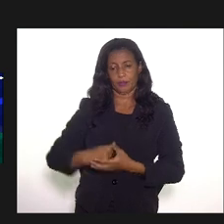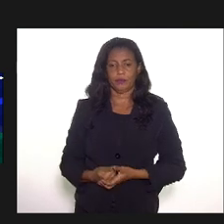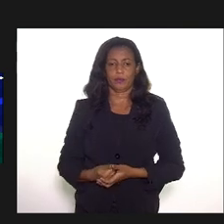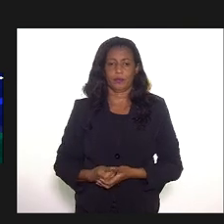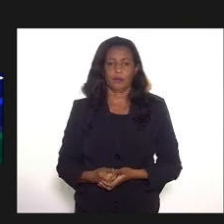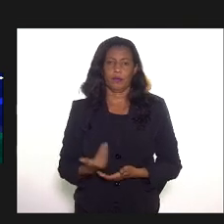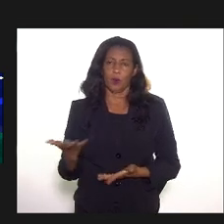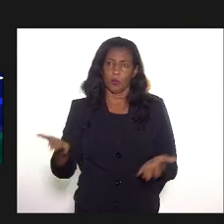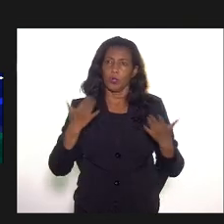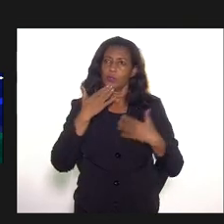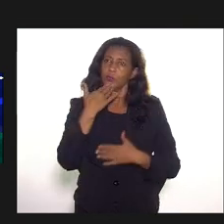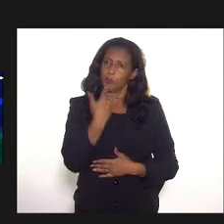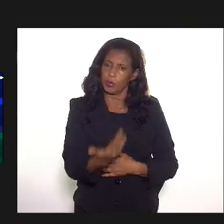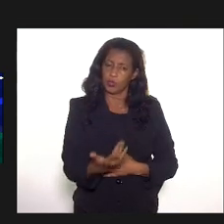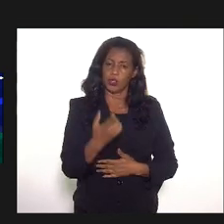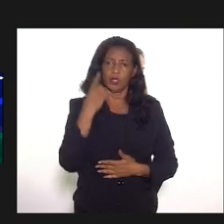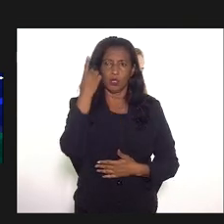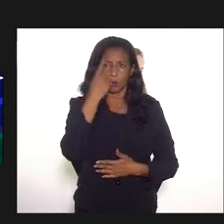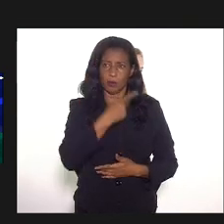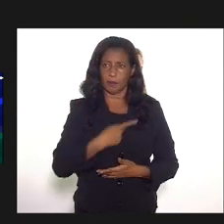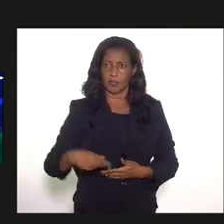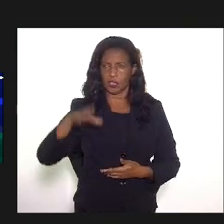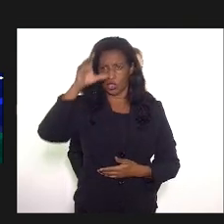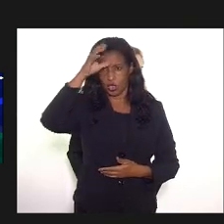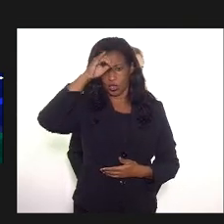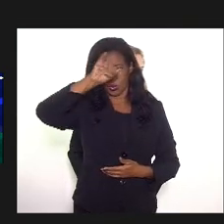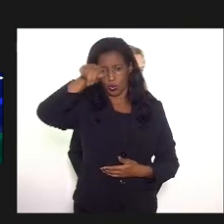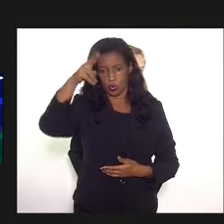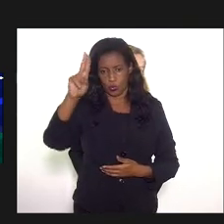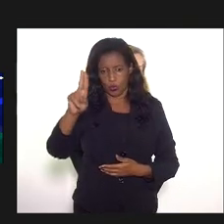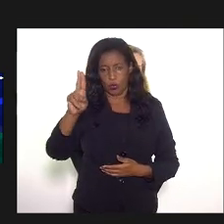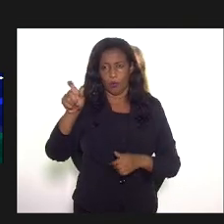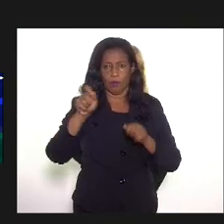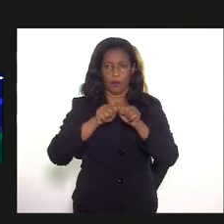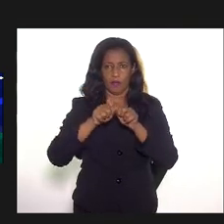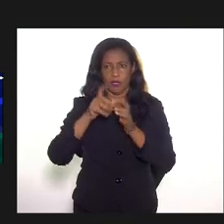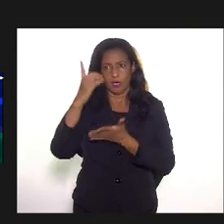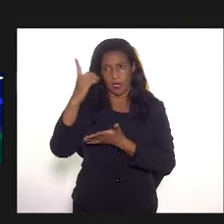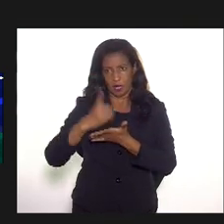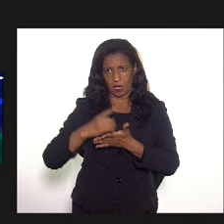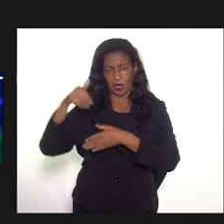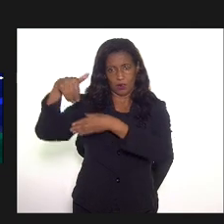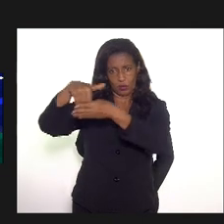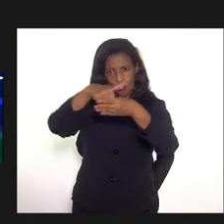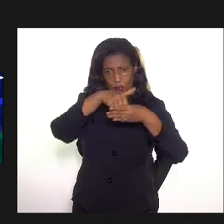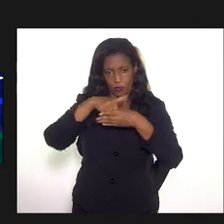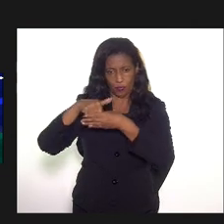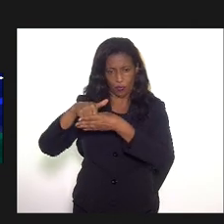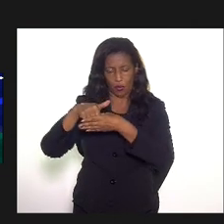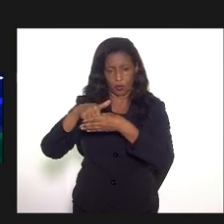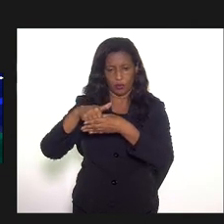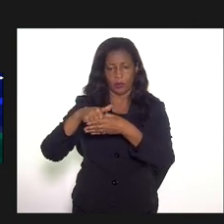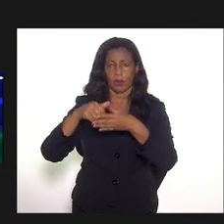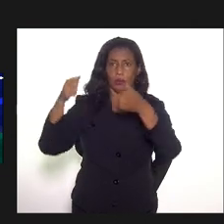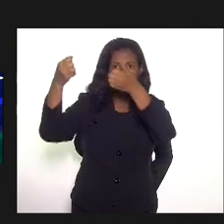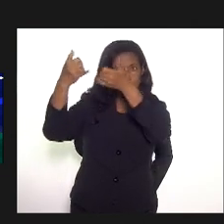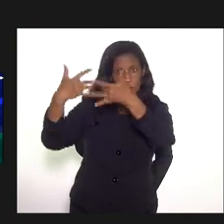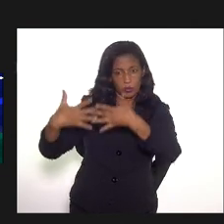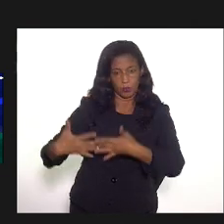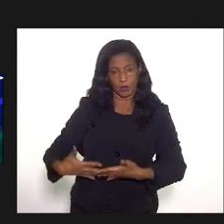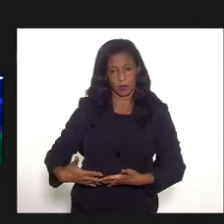pedi à deputada presidente Tia Júlio para fazer a declaração de voto para explicar